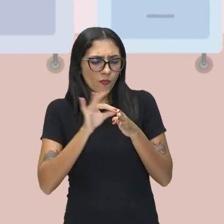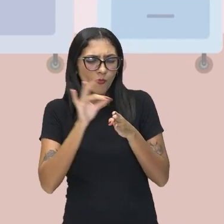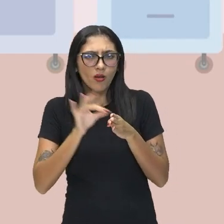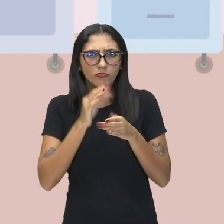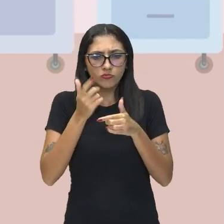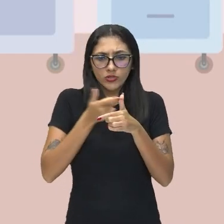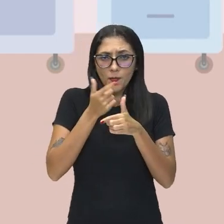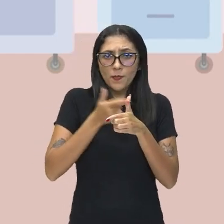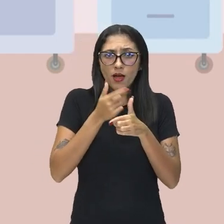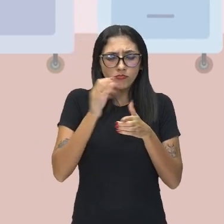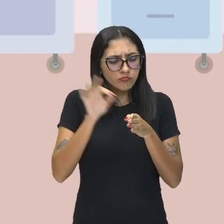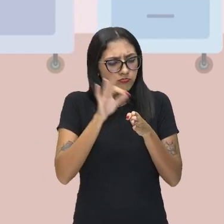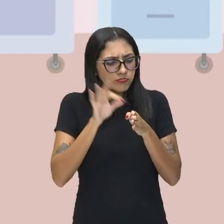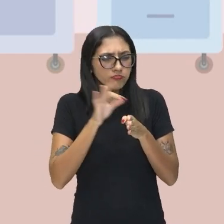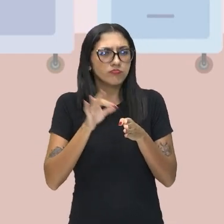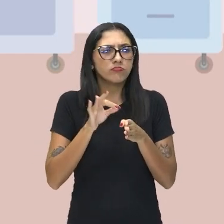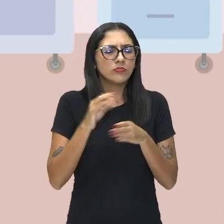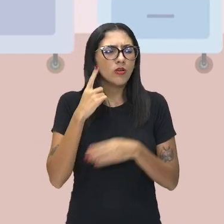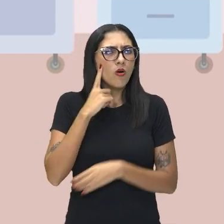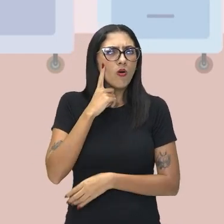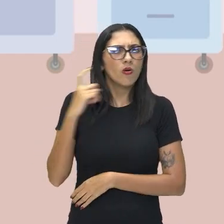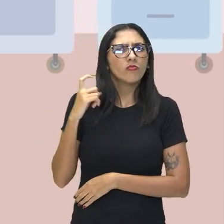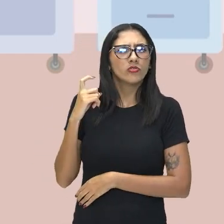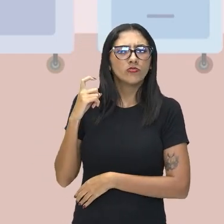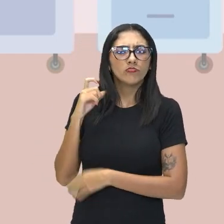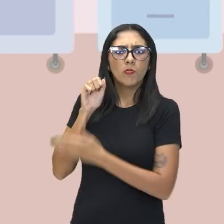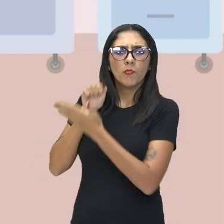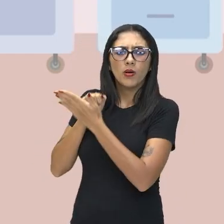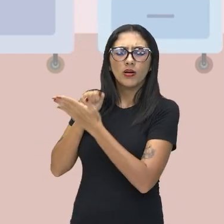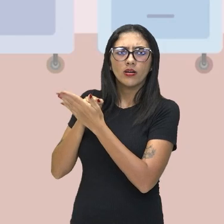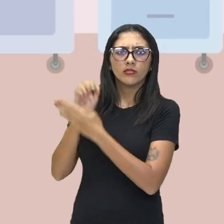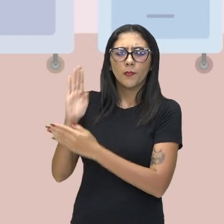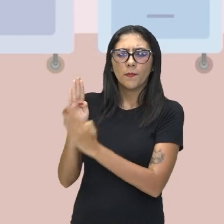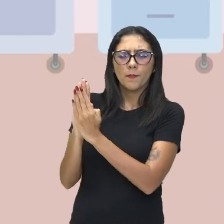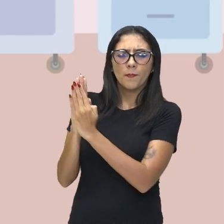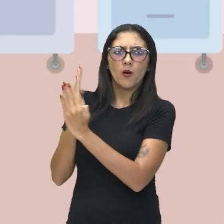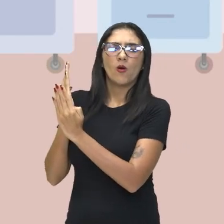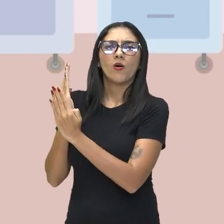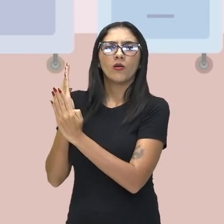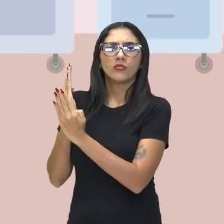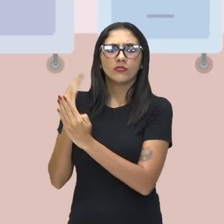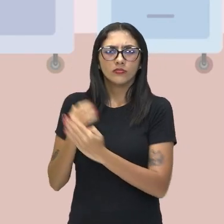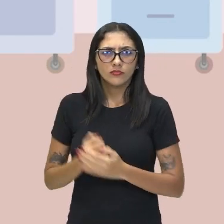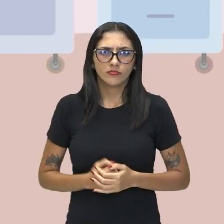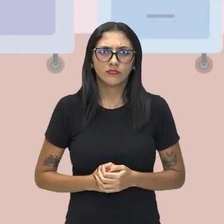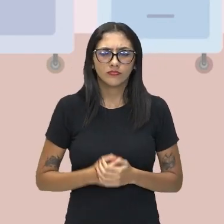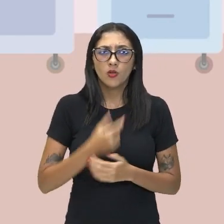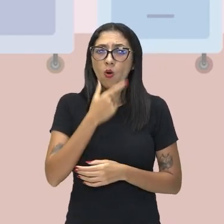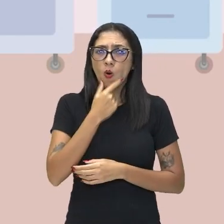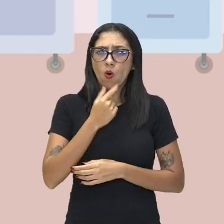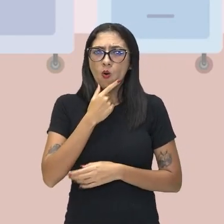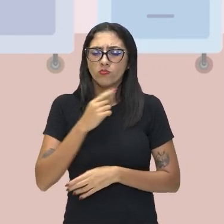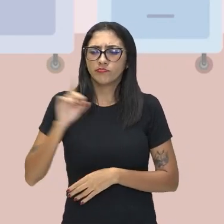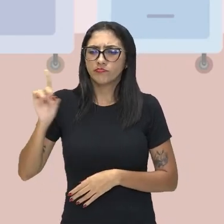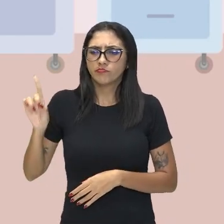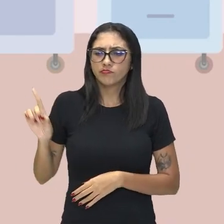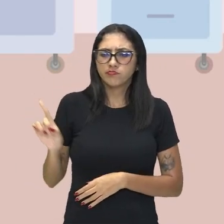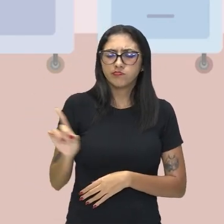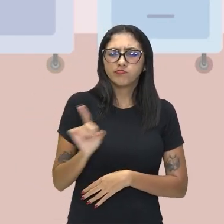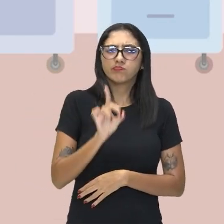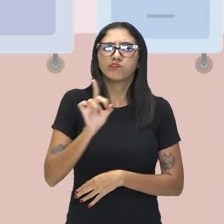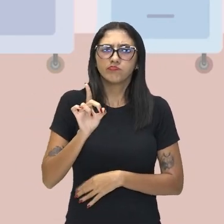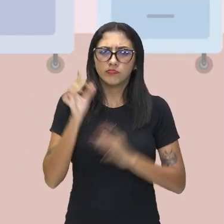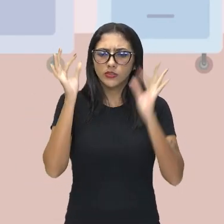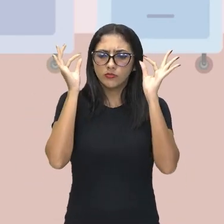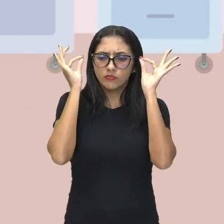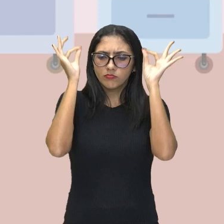sapatos quando bateram a porta. Nem precisou abrir. O moço meteu a mão na maçaneta, tirou o chapéu